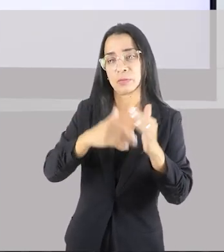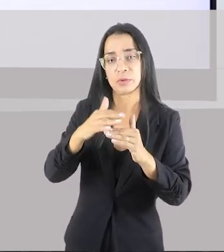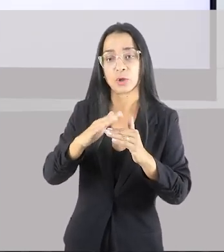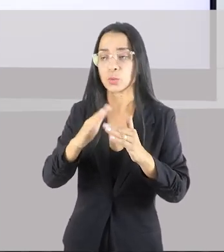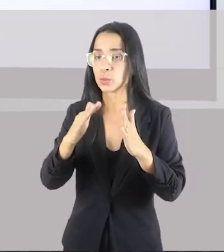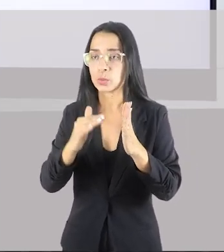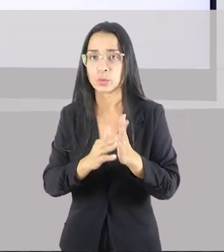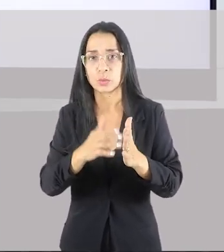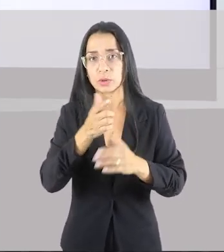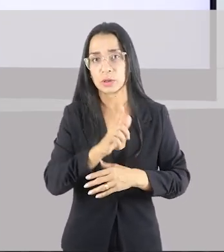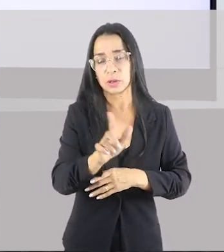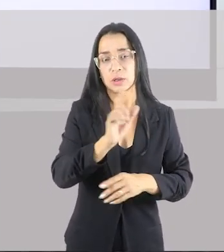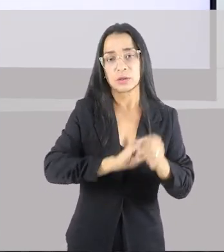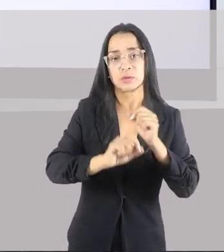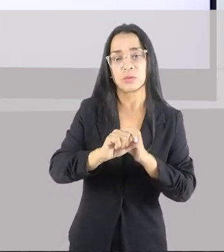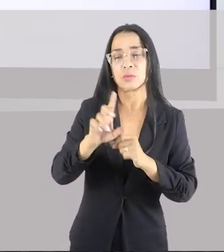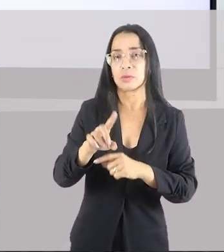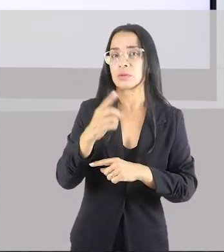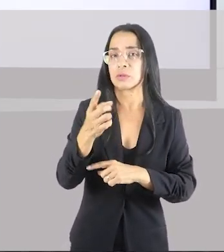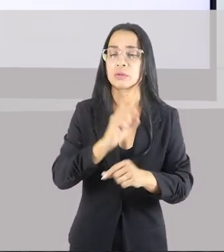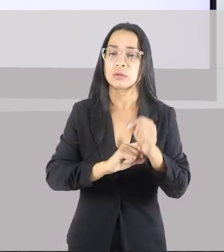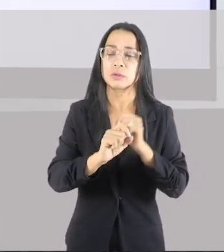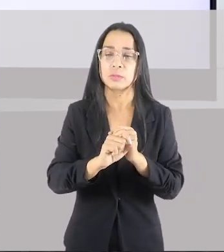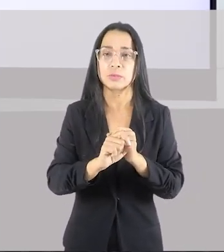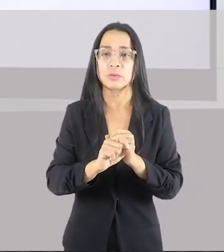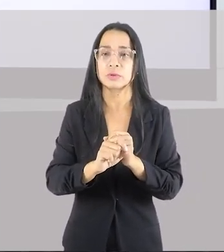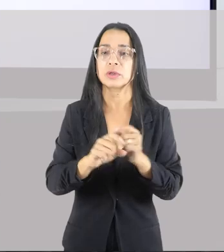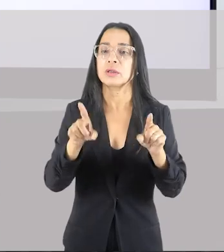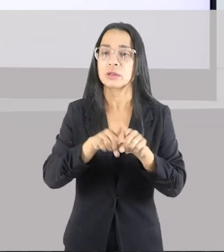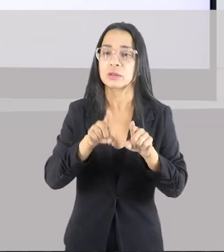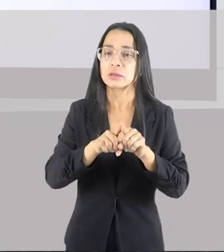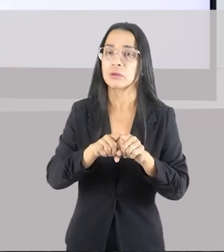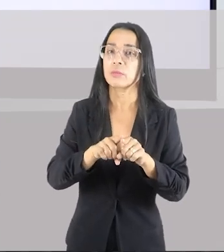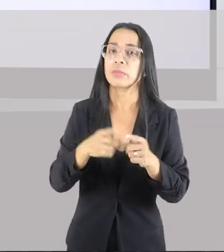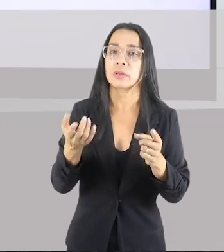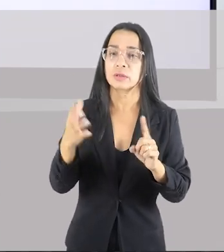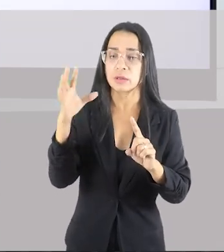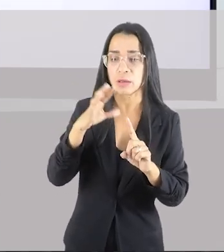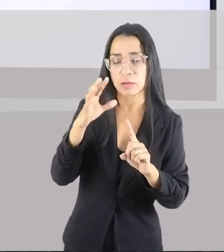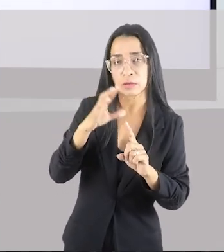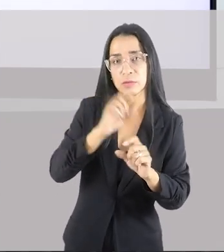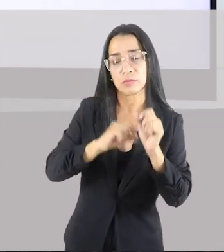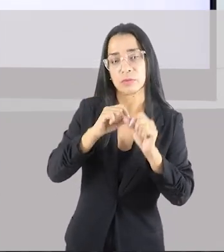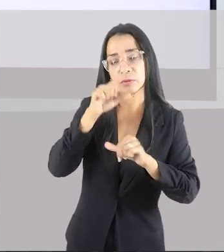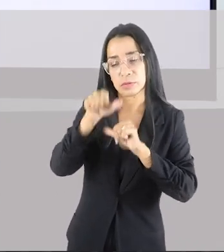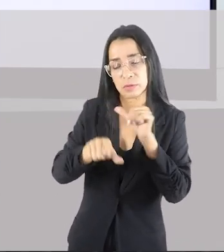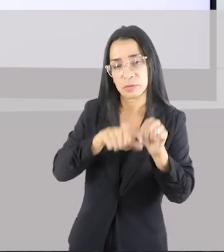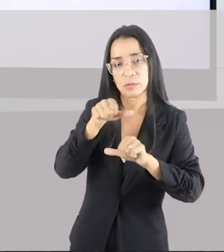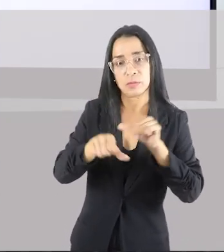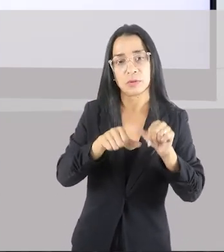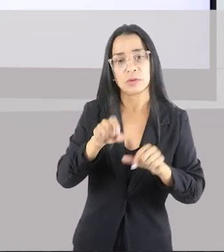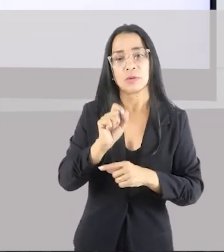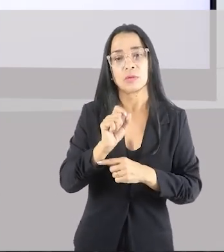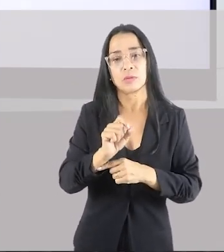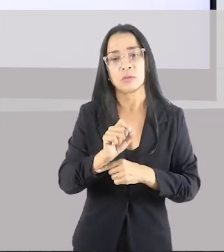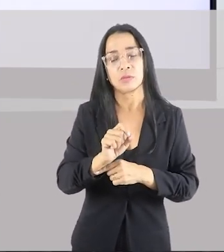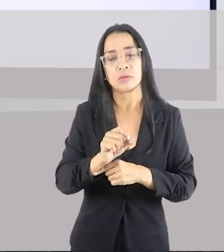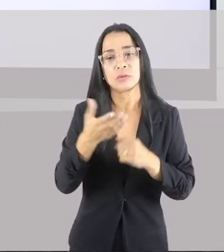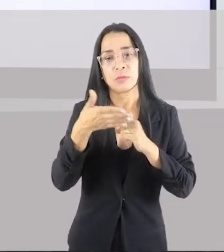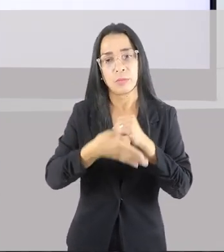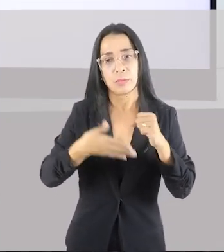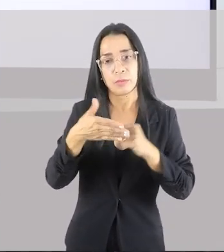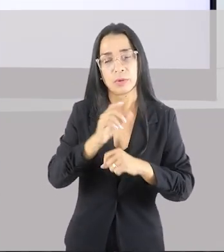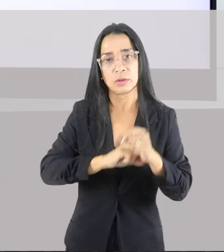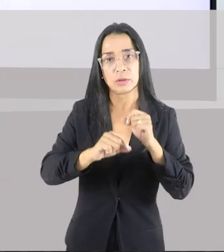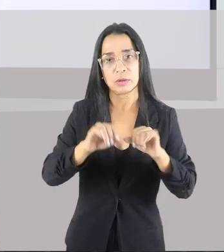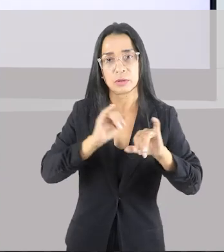as outras, né, que vão vir dessa célula vão acabar também sofrendo esse efeito de mutação. Com isso, então, baseado,